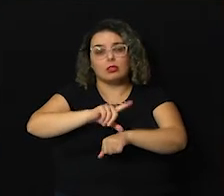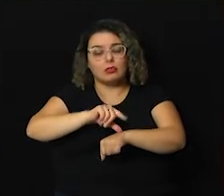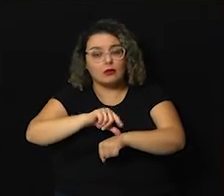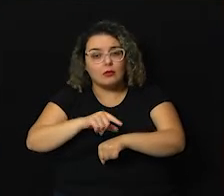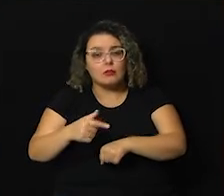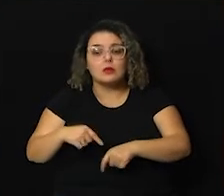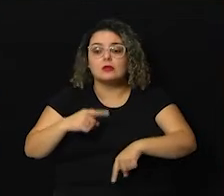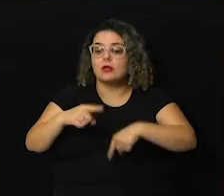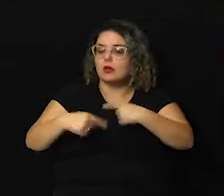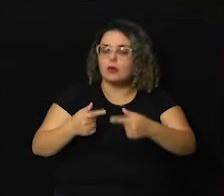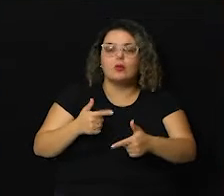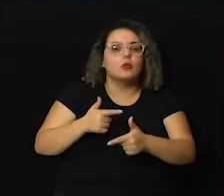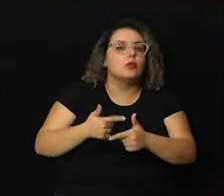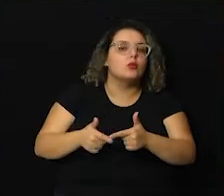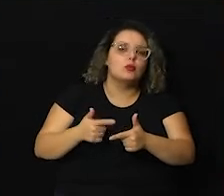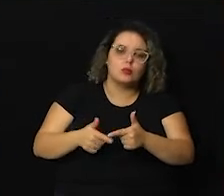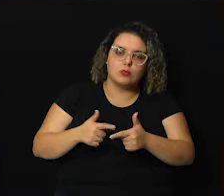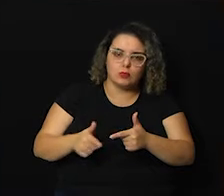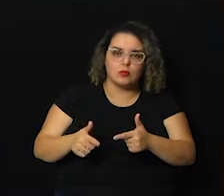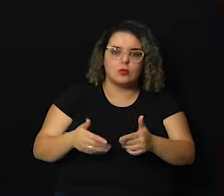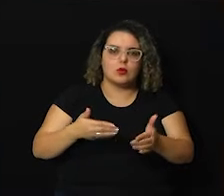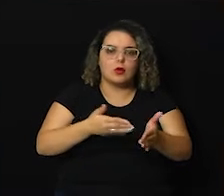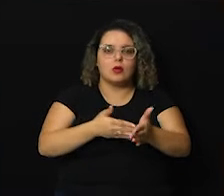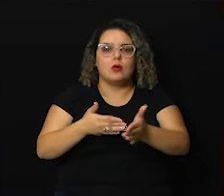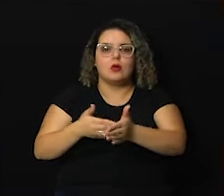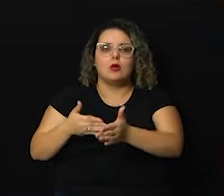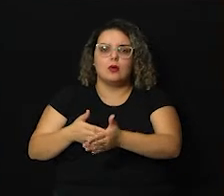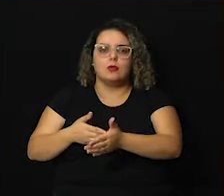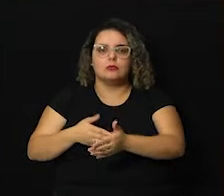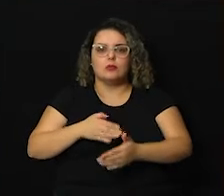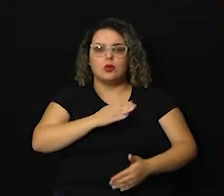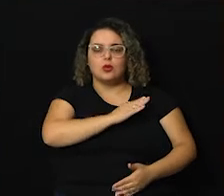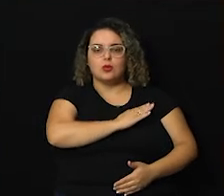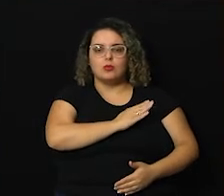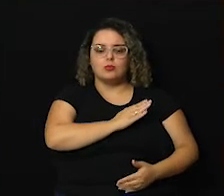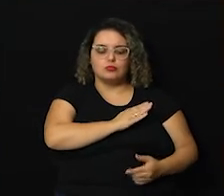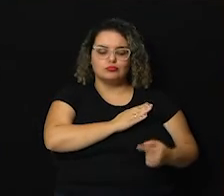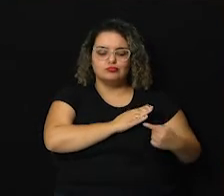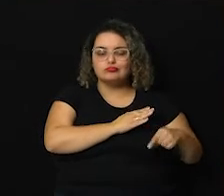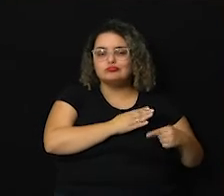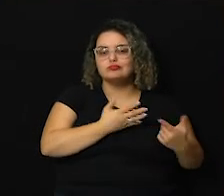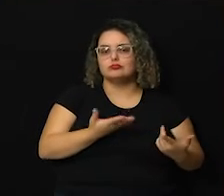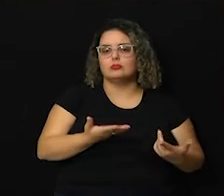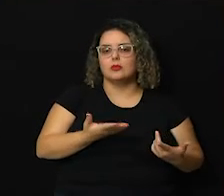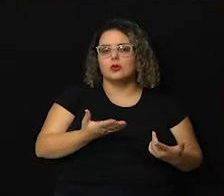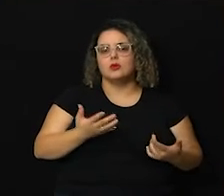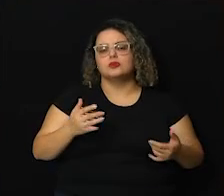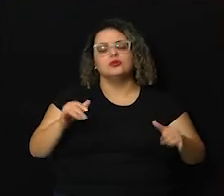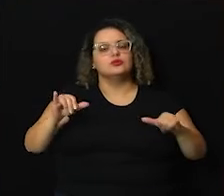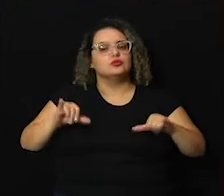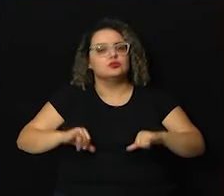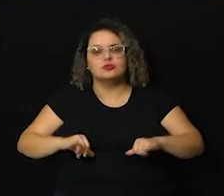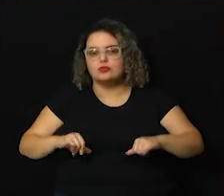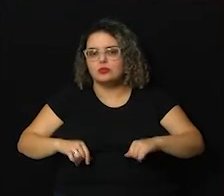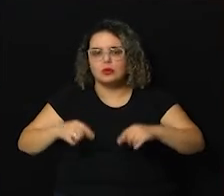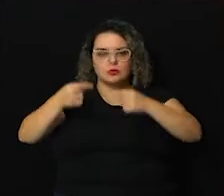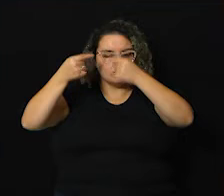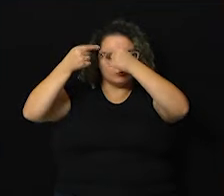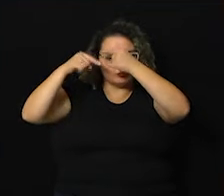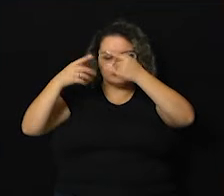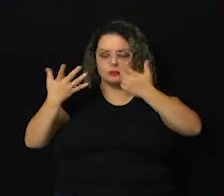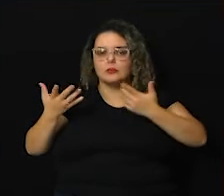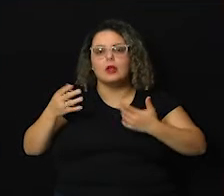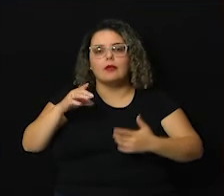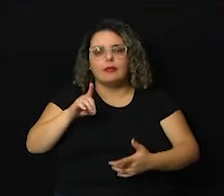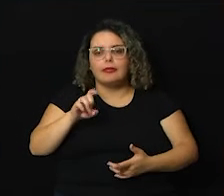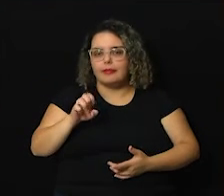têm outras comorbidades limitantes, como, por exemplo, insuficiência cardíaca congestiva, ou já sofreram derrames